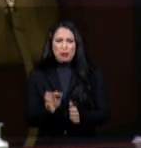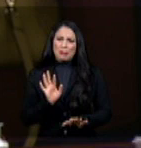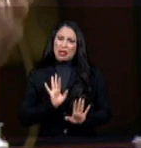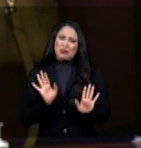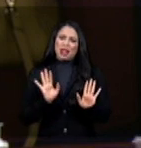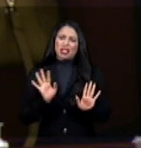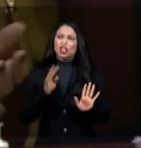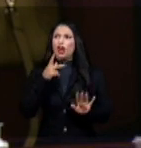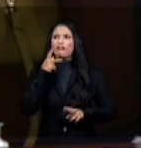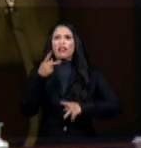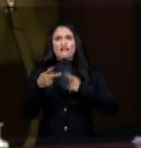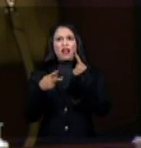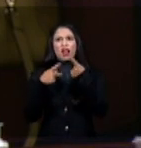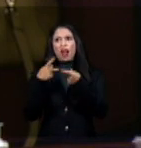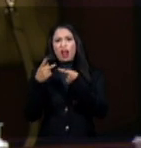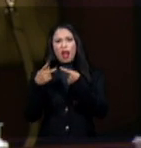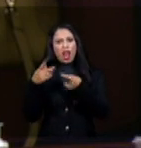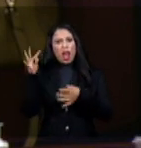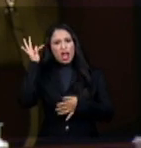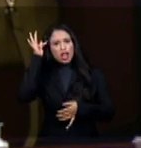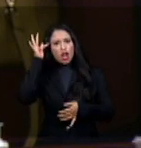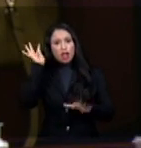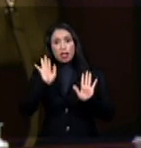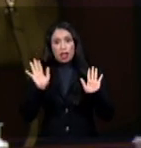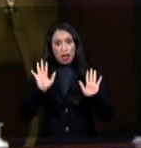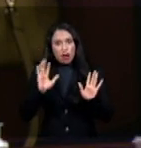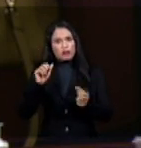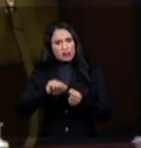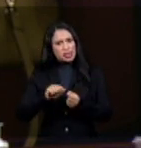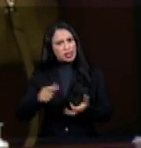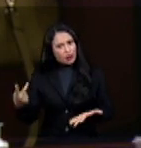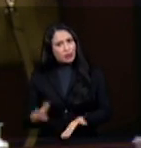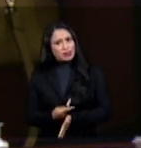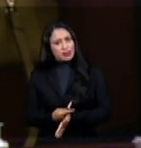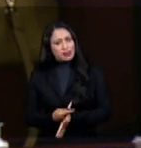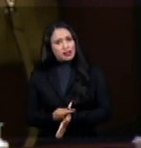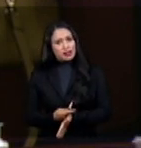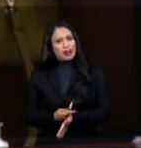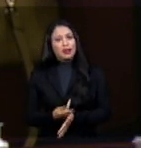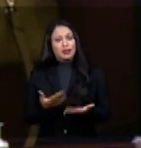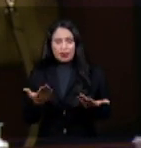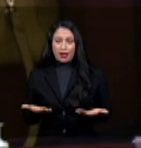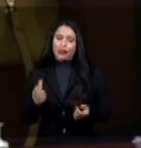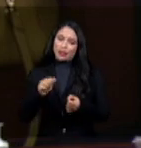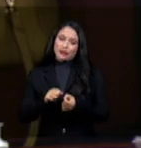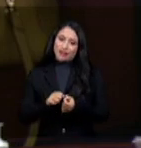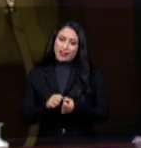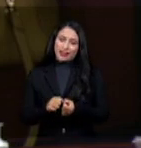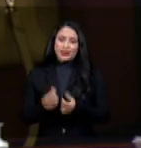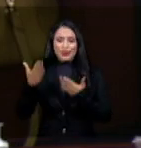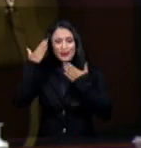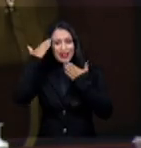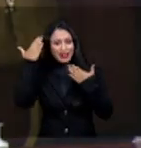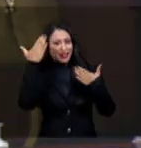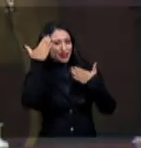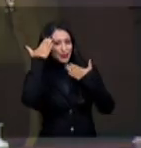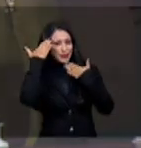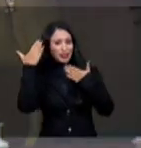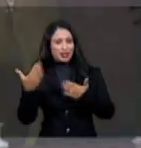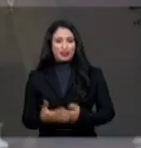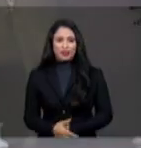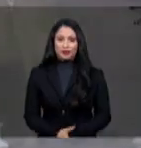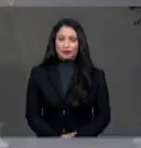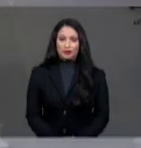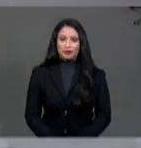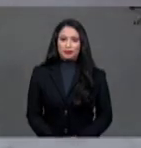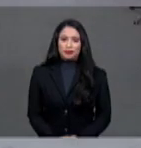muitos teorizando não nós deve fazer acontecer fazer acontecer que eu acho que é isso que faz obrigado gente obrigado a